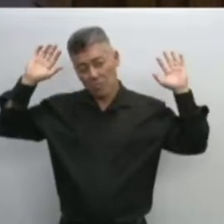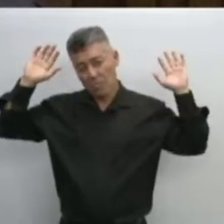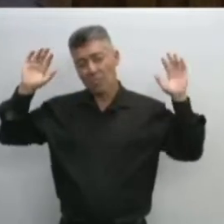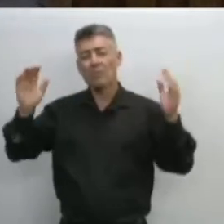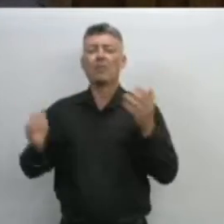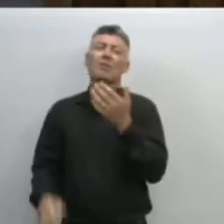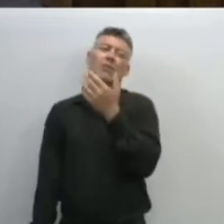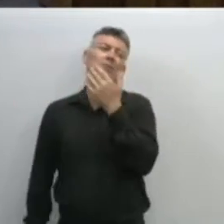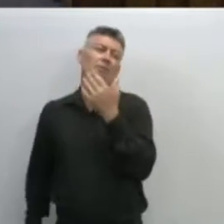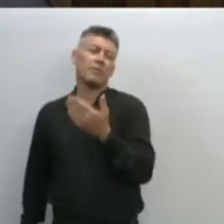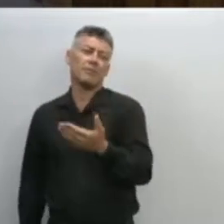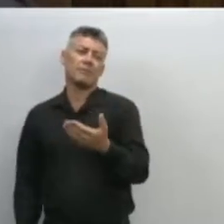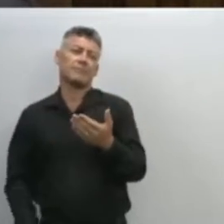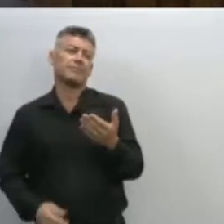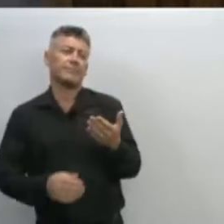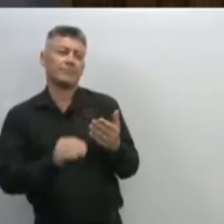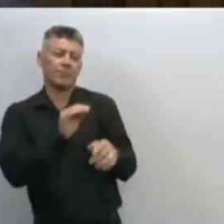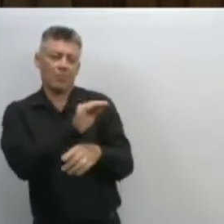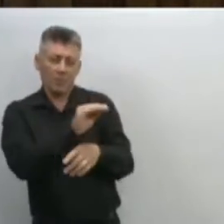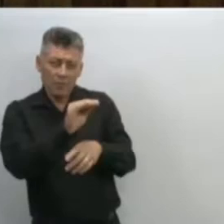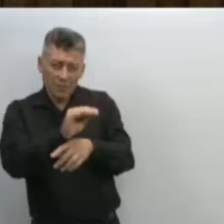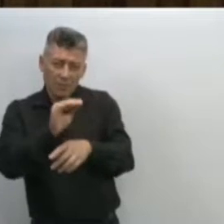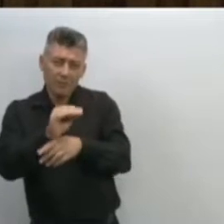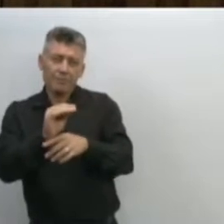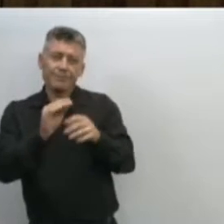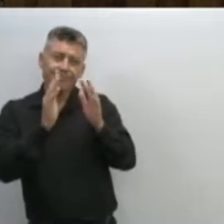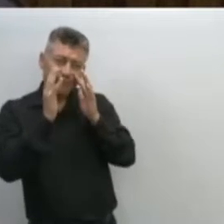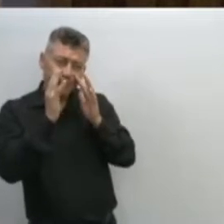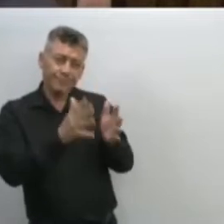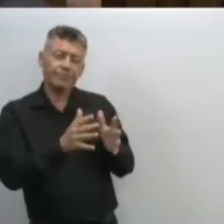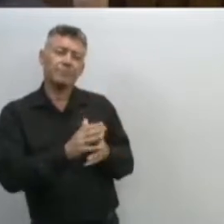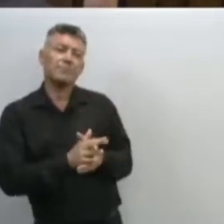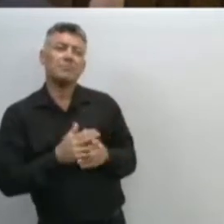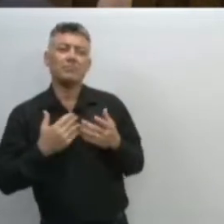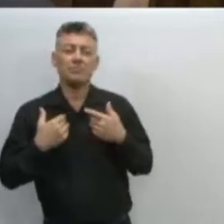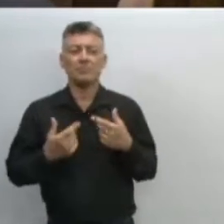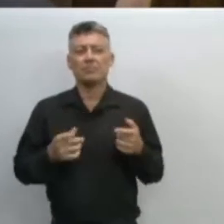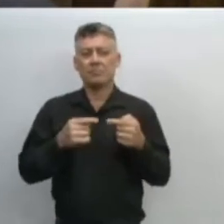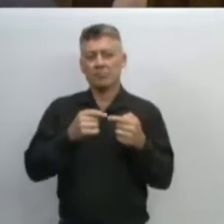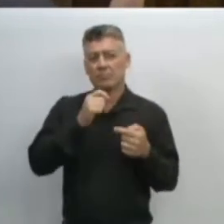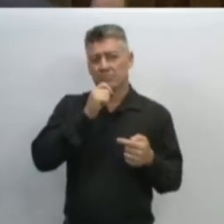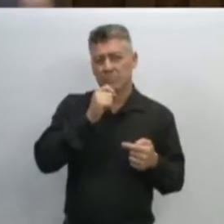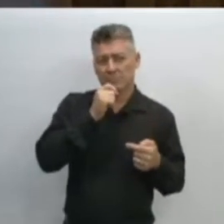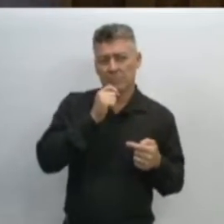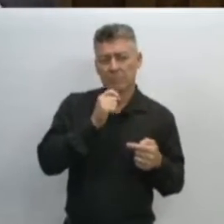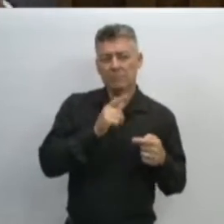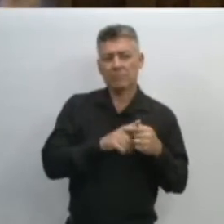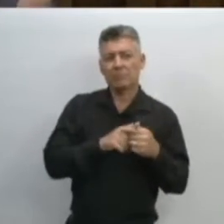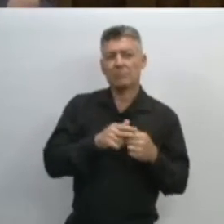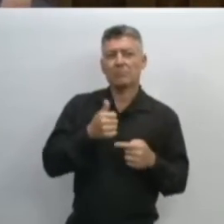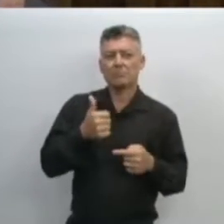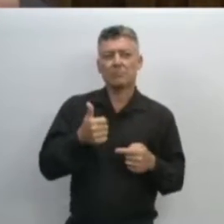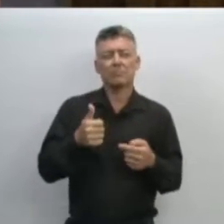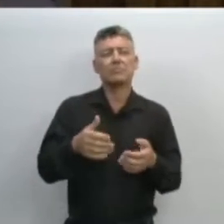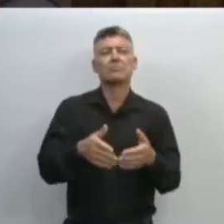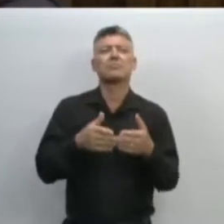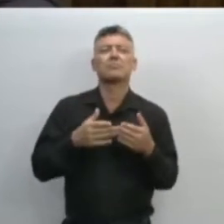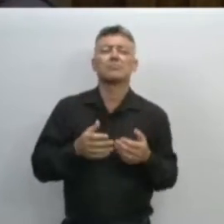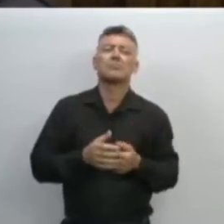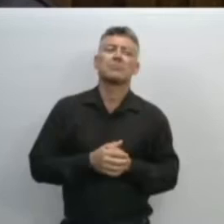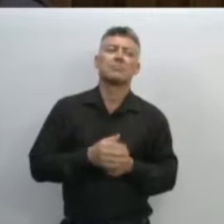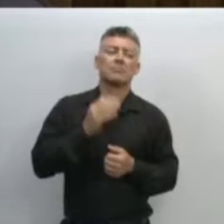atender o exercício Vereador, maior da modéstia à parte, prerrogativa do também. mandato do parlamento, que são as nossas emendas impositivas. É isso que nós pedimos, é a